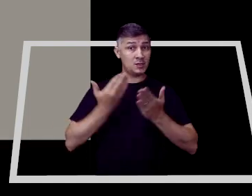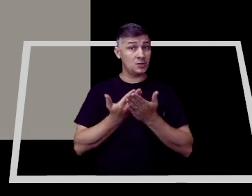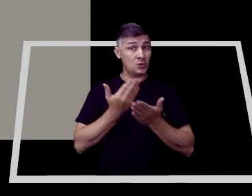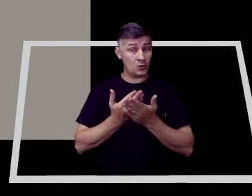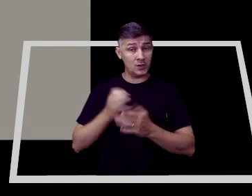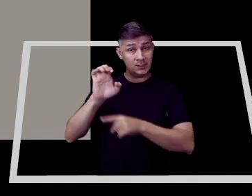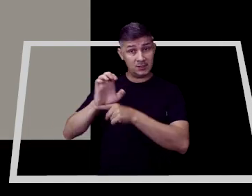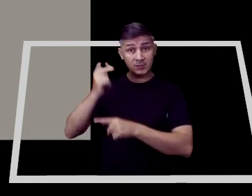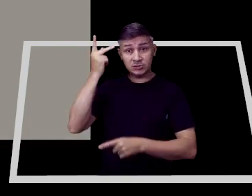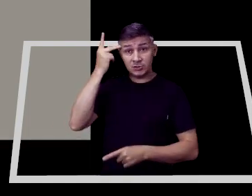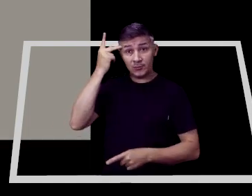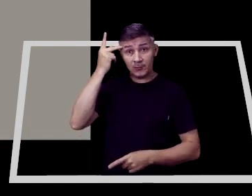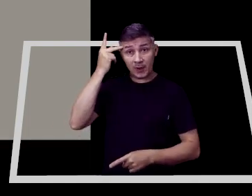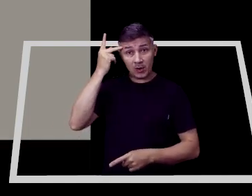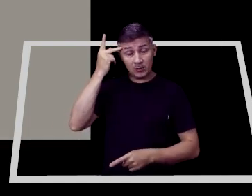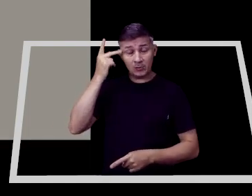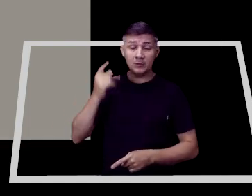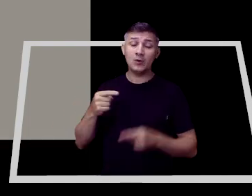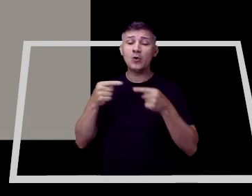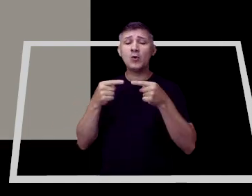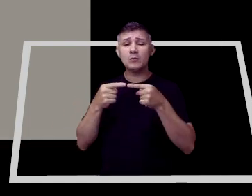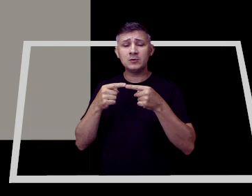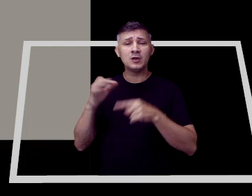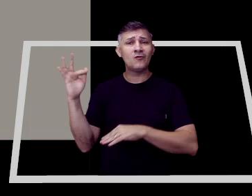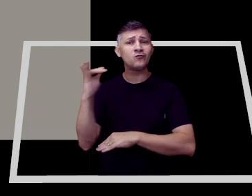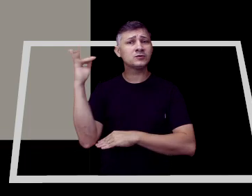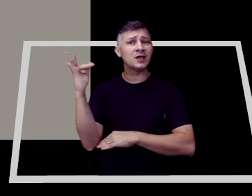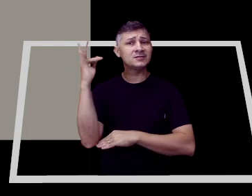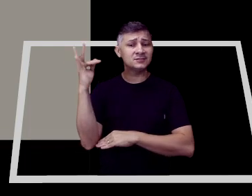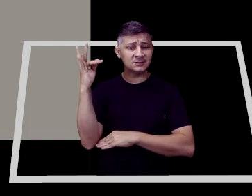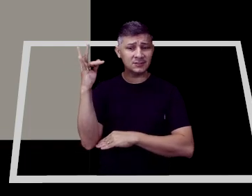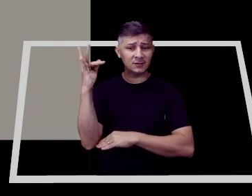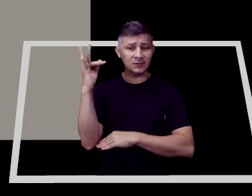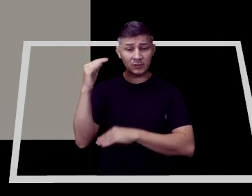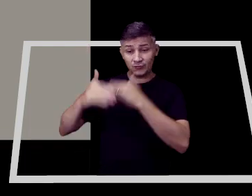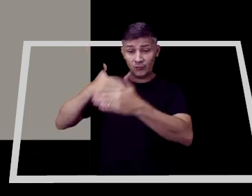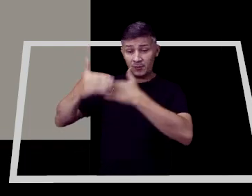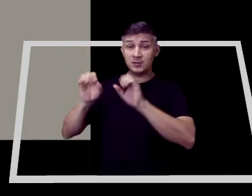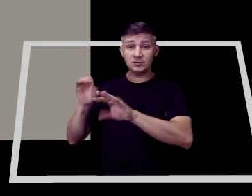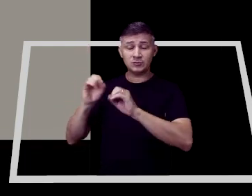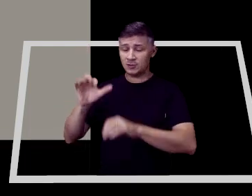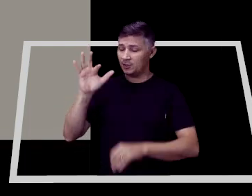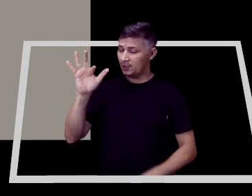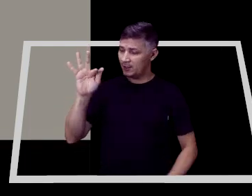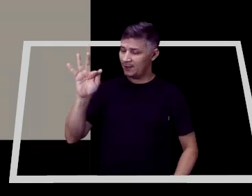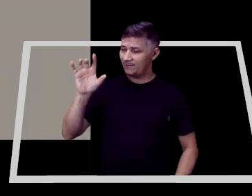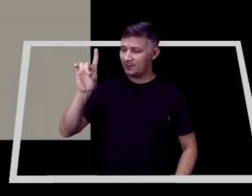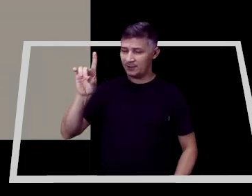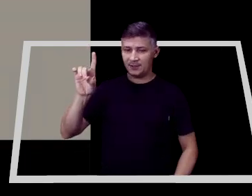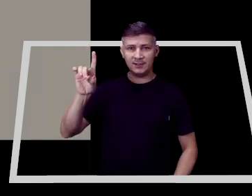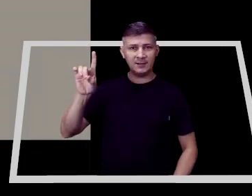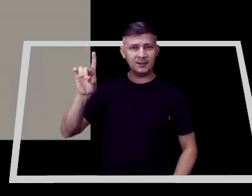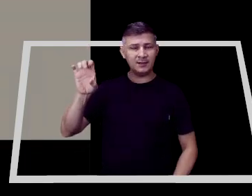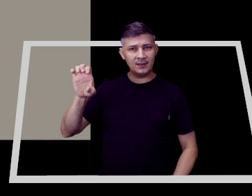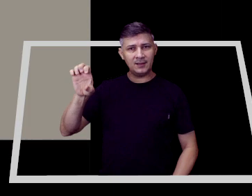construções escolares aqui do estado de São Paulo, a cargo de uma fundação que chama Fundação para o Desenvolvimento da Educação, FDE,